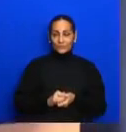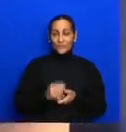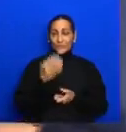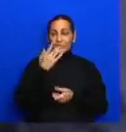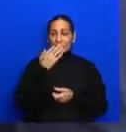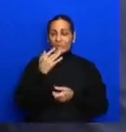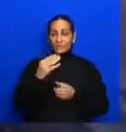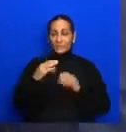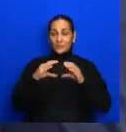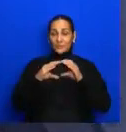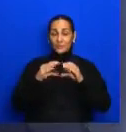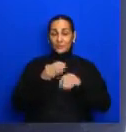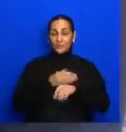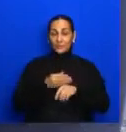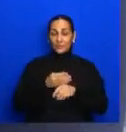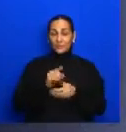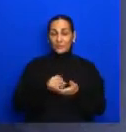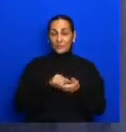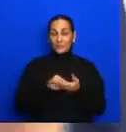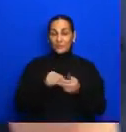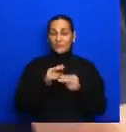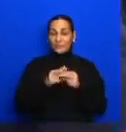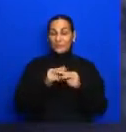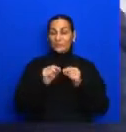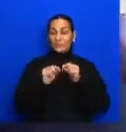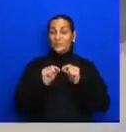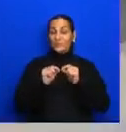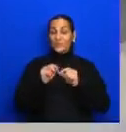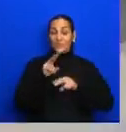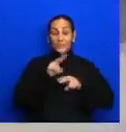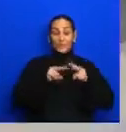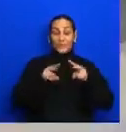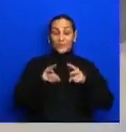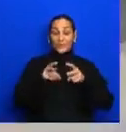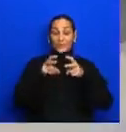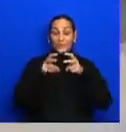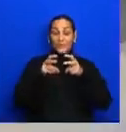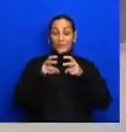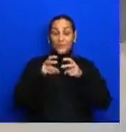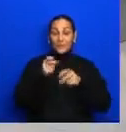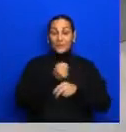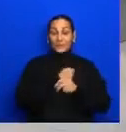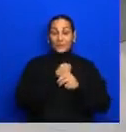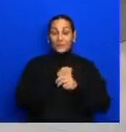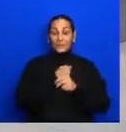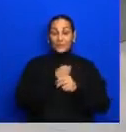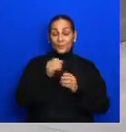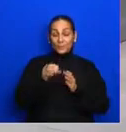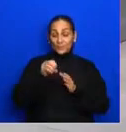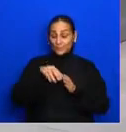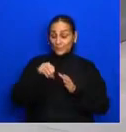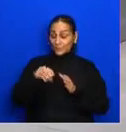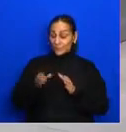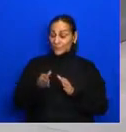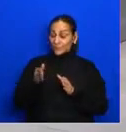As cores das bolas seguem o padrão das loterias Caixa e tem por finalidade facilitar a identificação dos números.